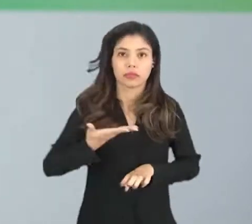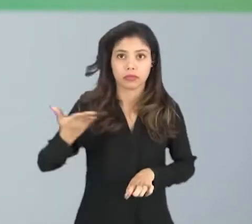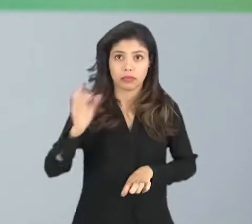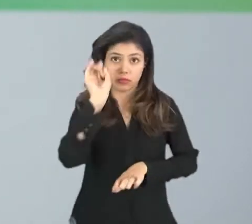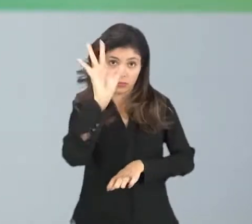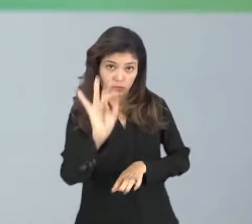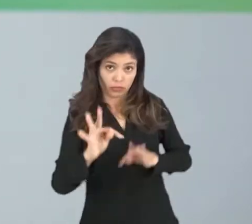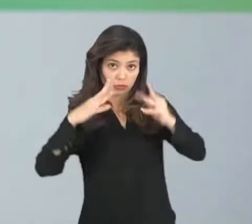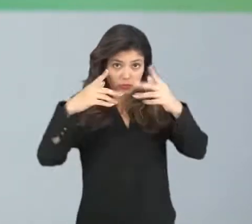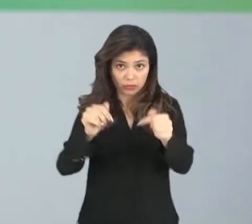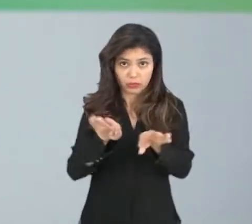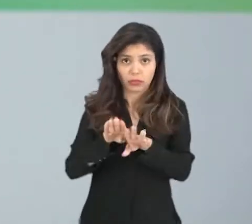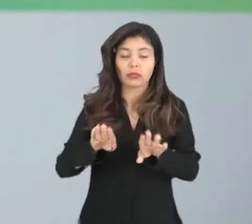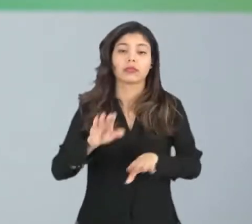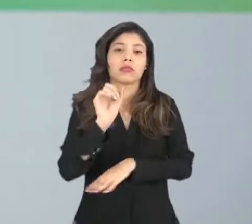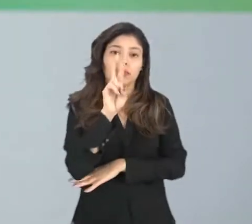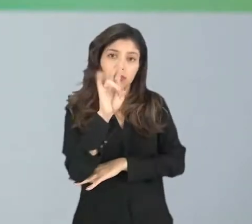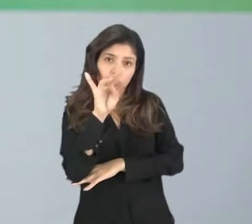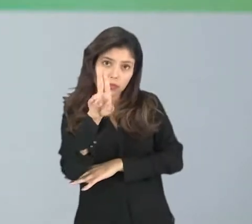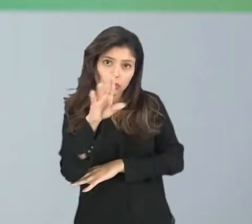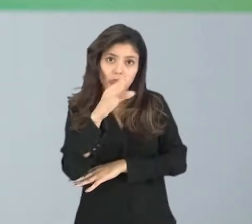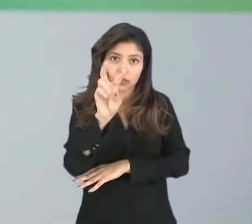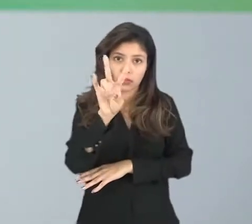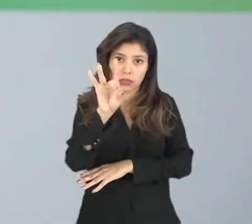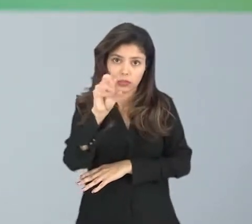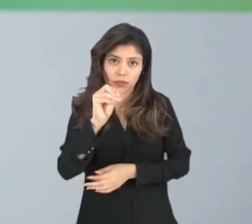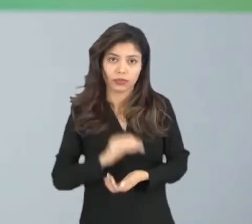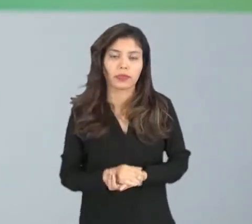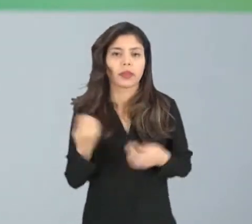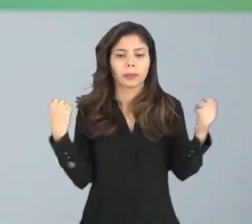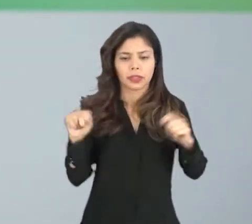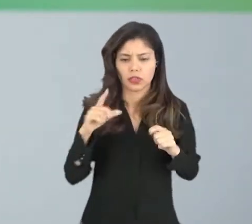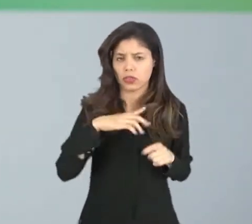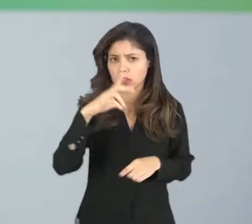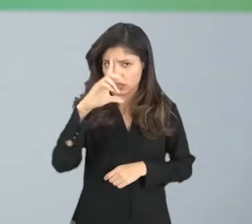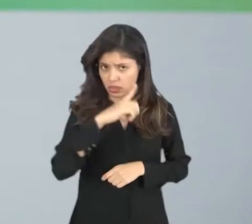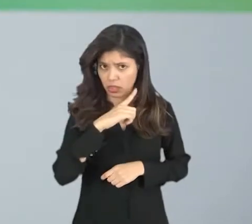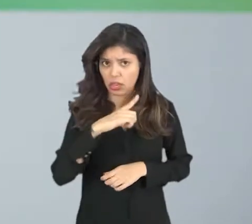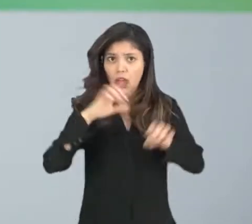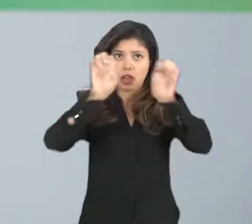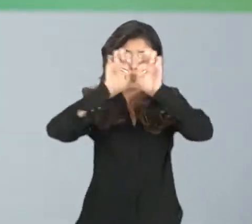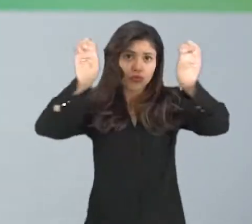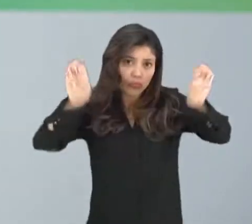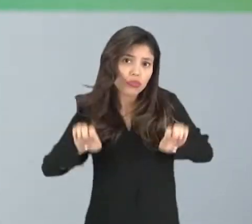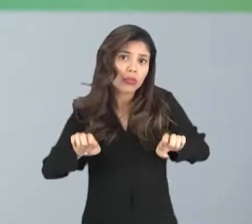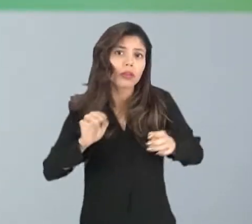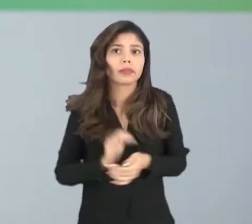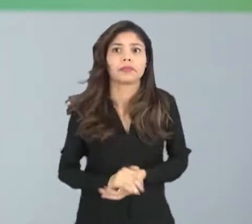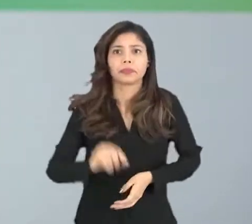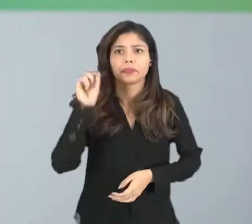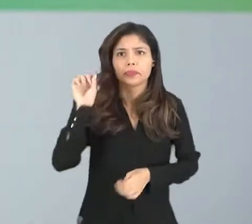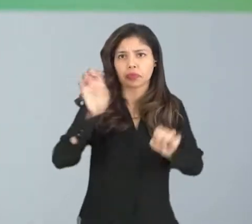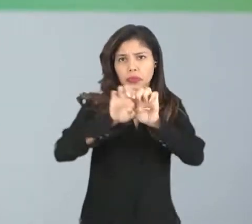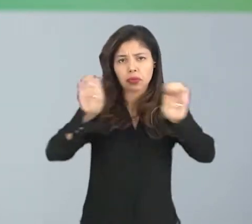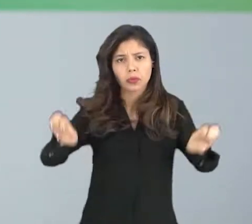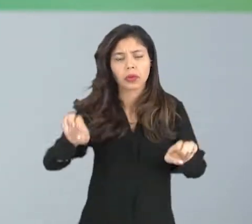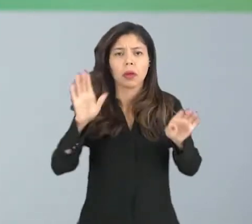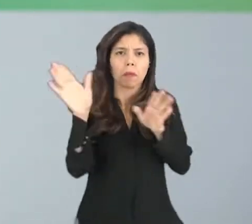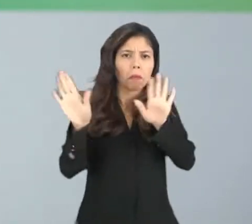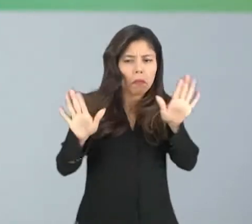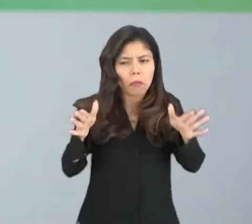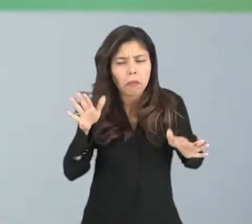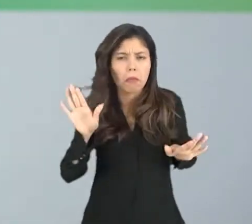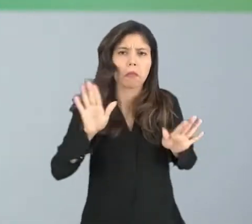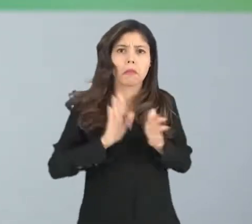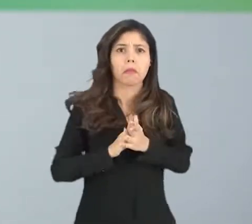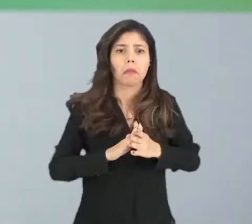ou seja, para ser considerado um ser vivo, minimamente eu tenho que possuir essa estrutura. E essa estrutura se equipara mais ou menos